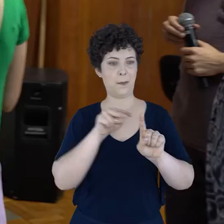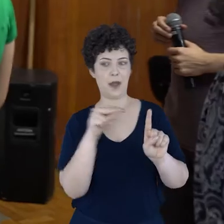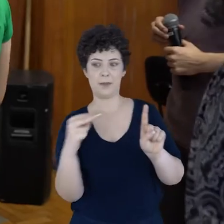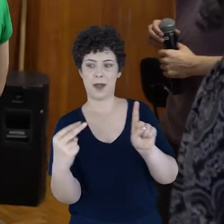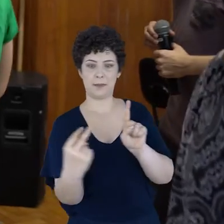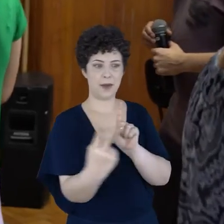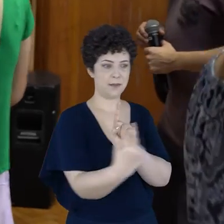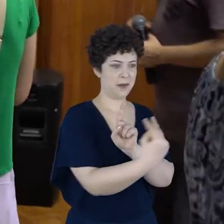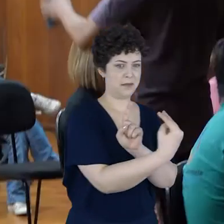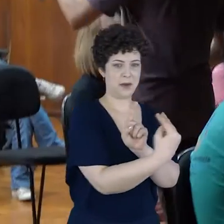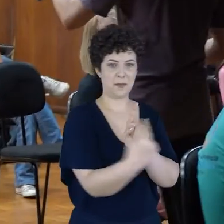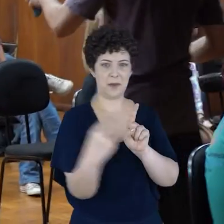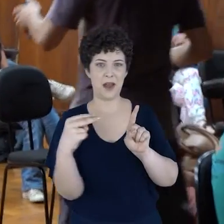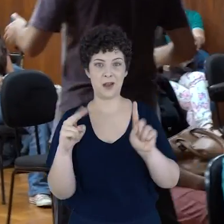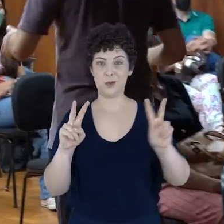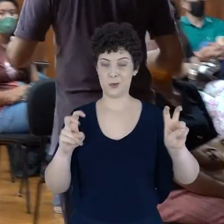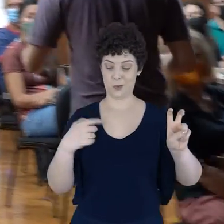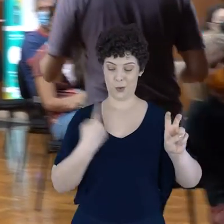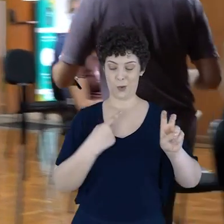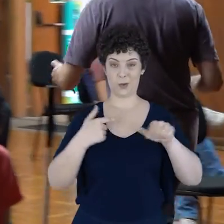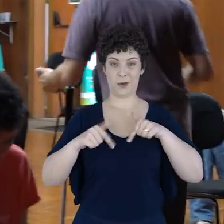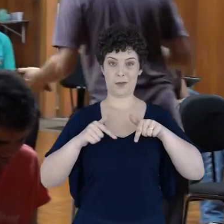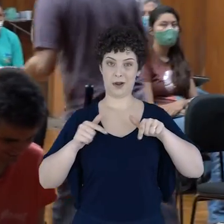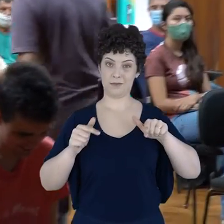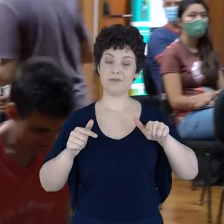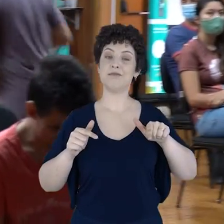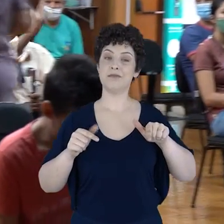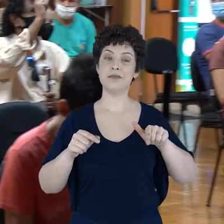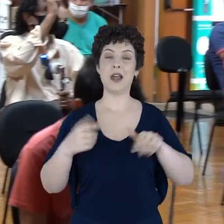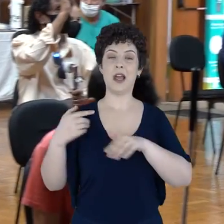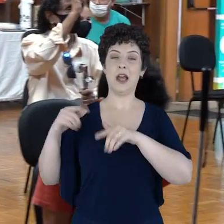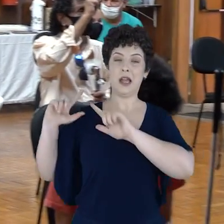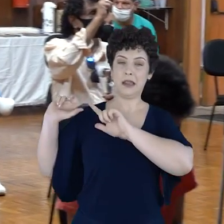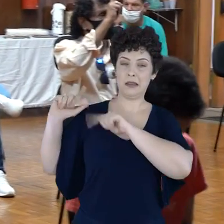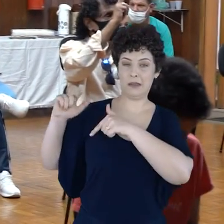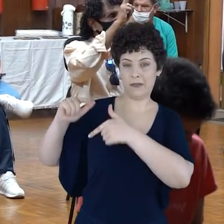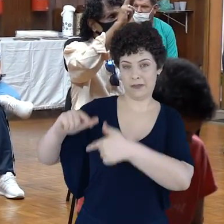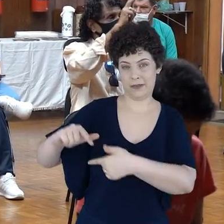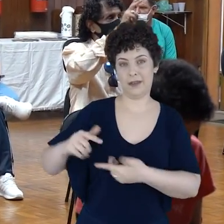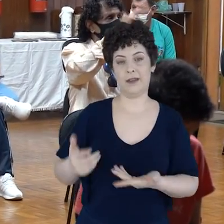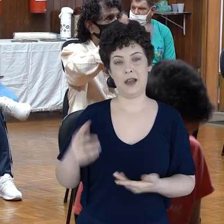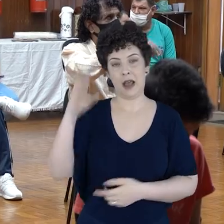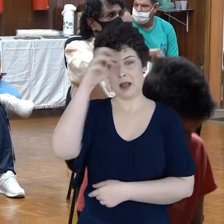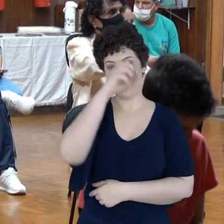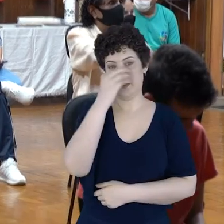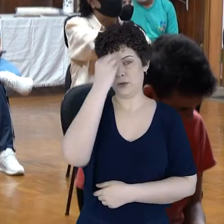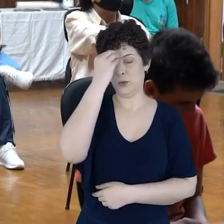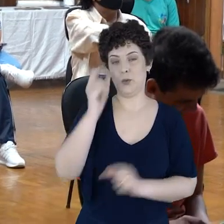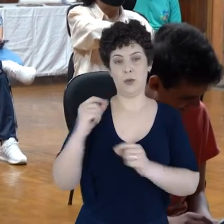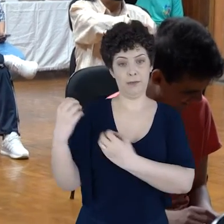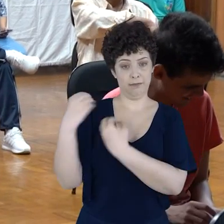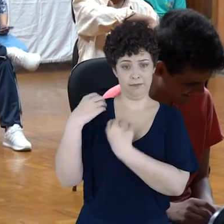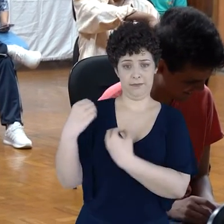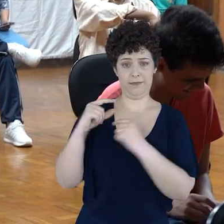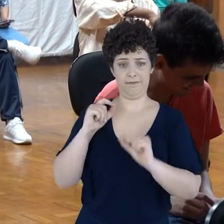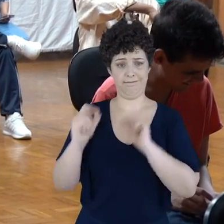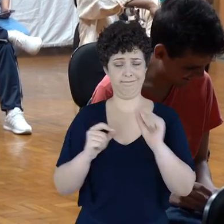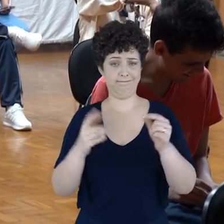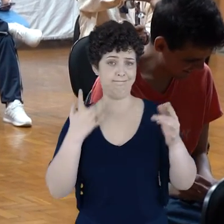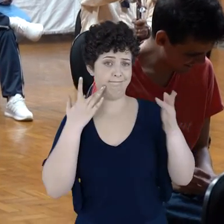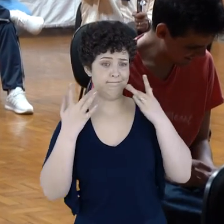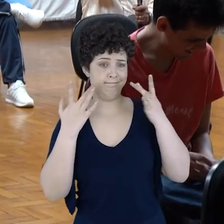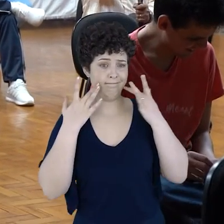de olhares e percepções sobre o trabalho. Tradicionalmente, a gente tem... E a gente aprende, nos